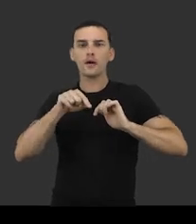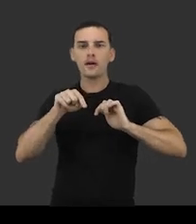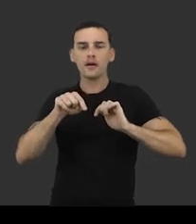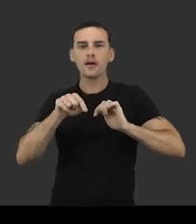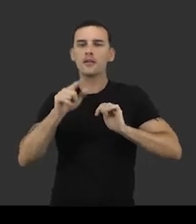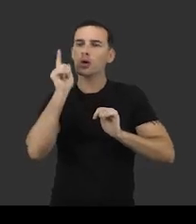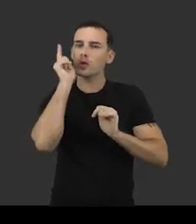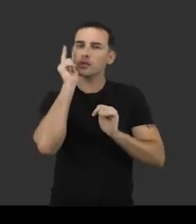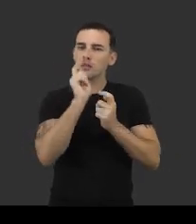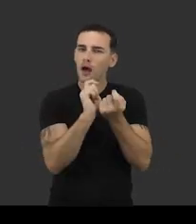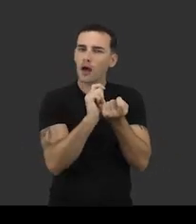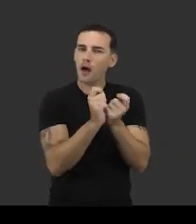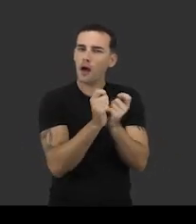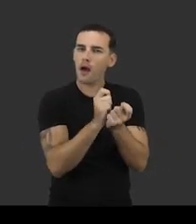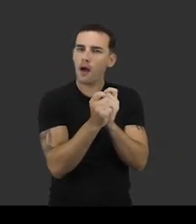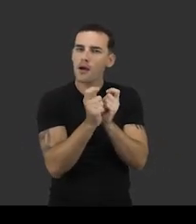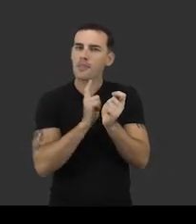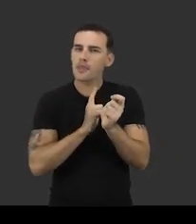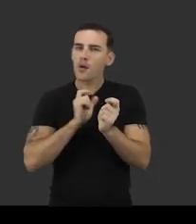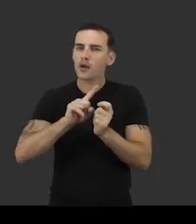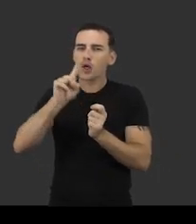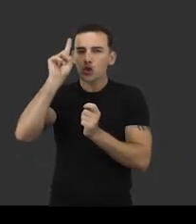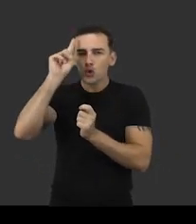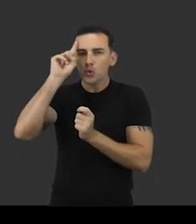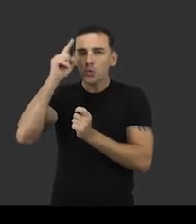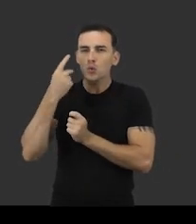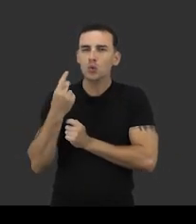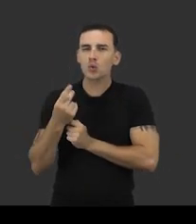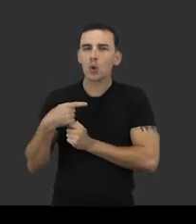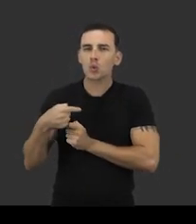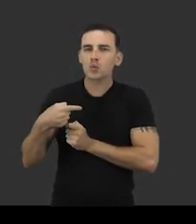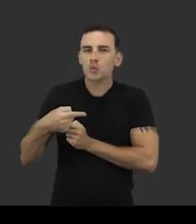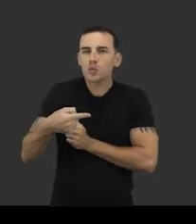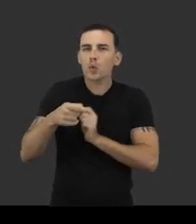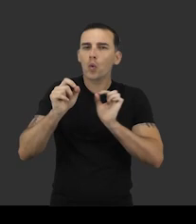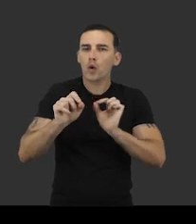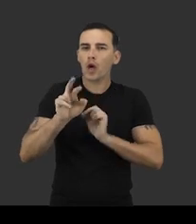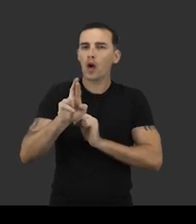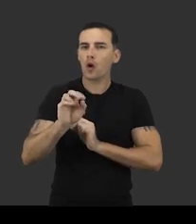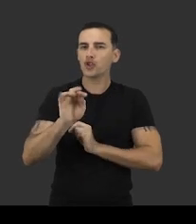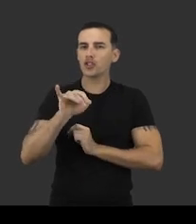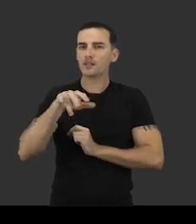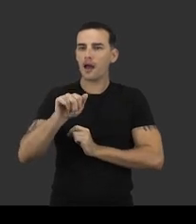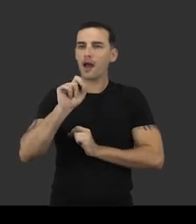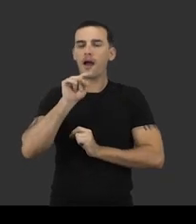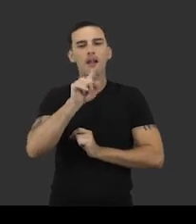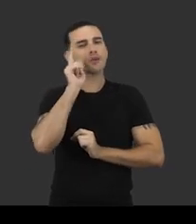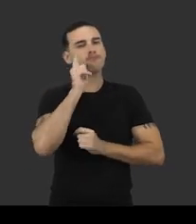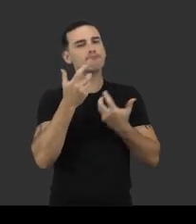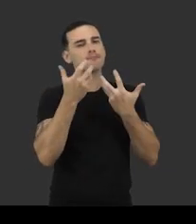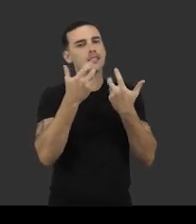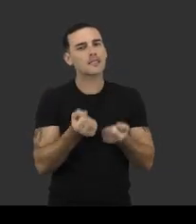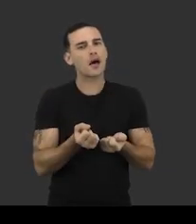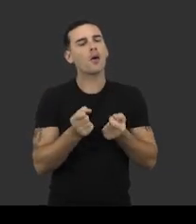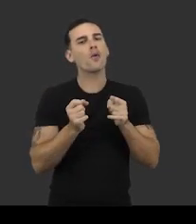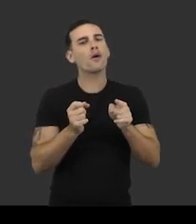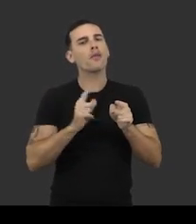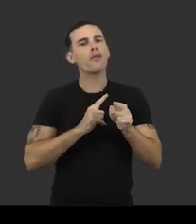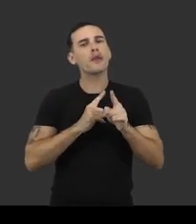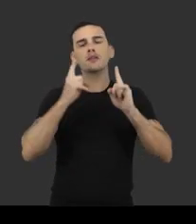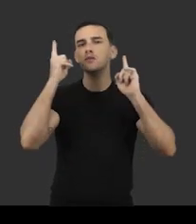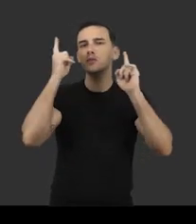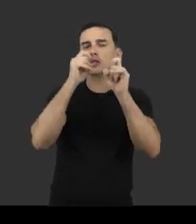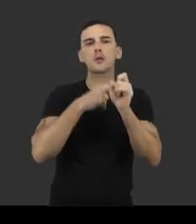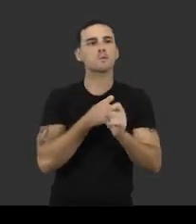possam se adaptar a essas rotinas diárias, né? Para que elas possam aceitar aquilo que elas têm dificuldades